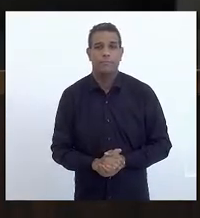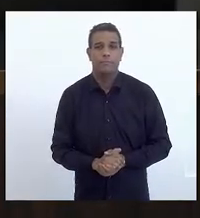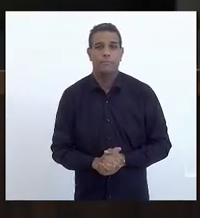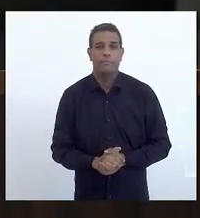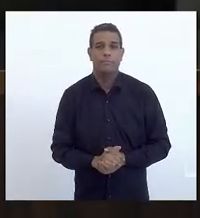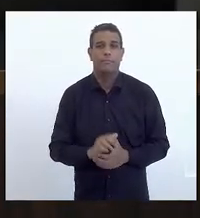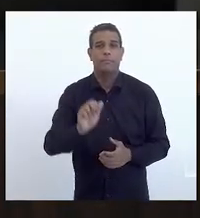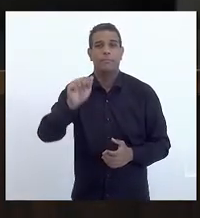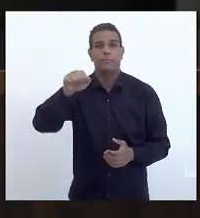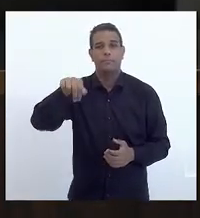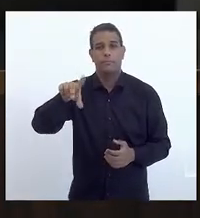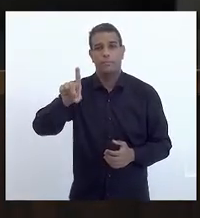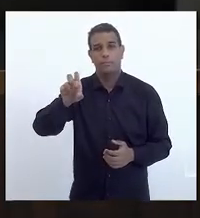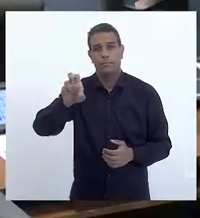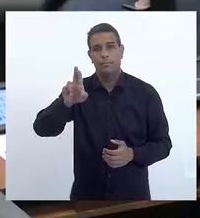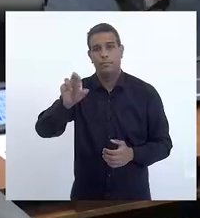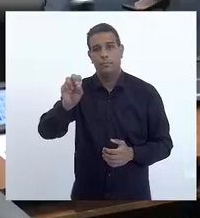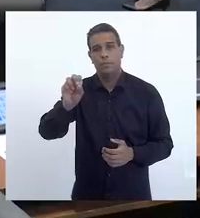Anderson Moraes.